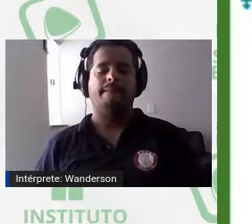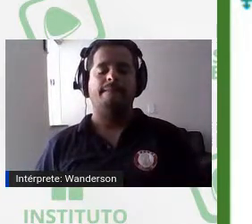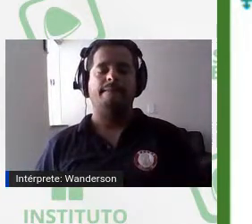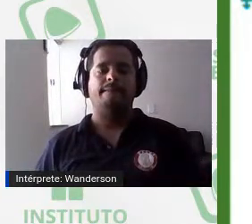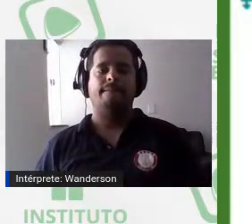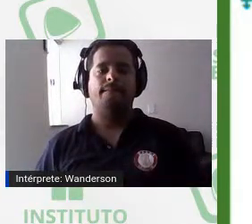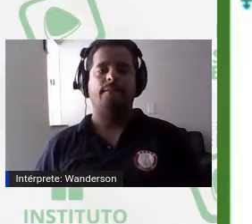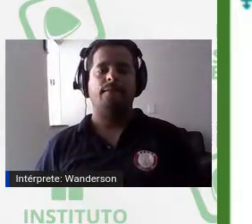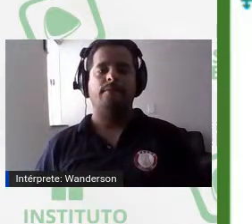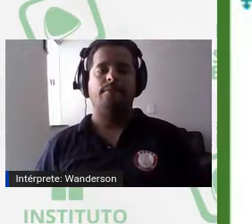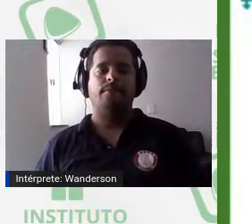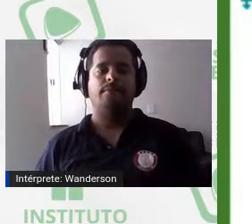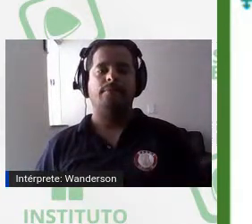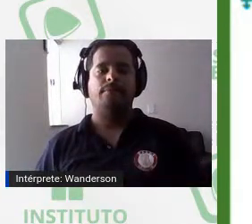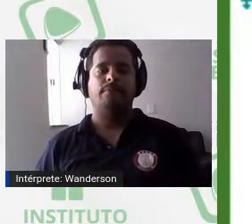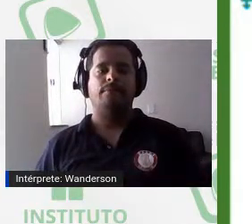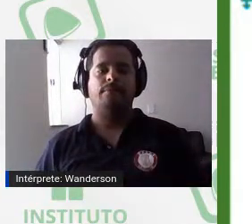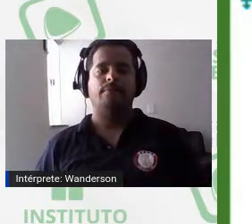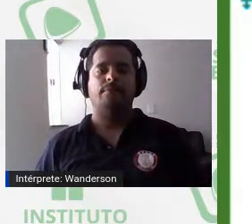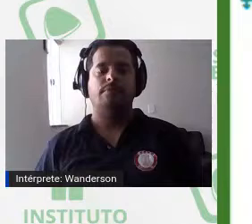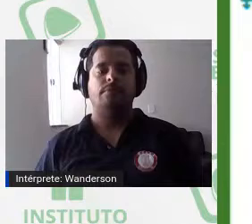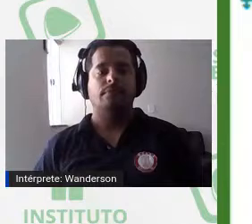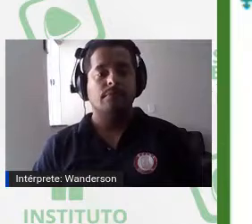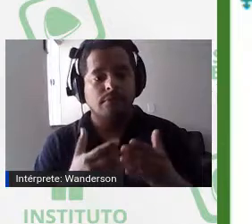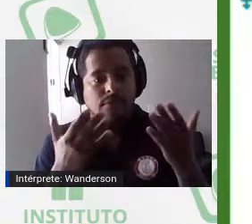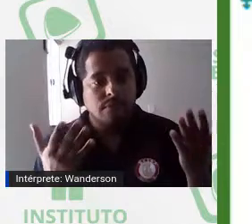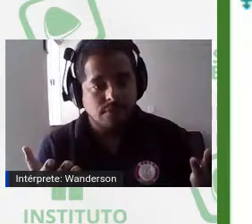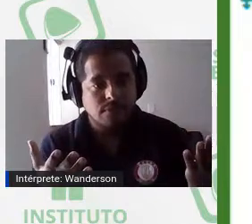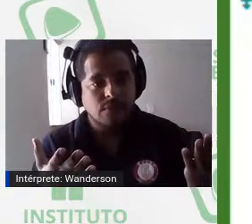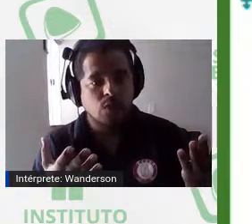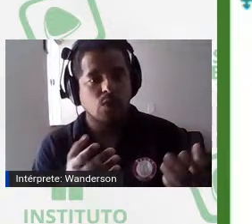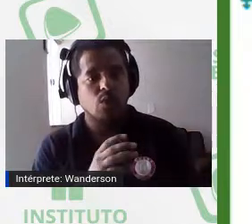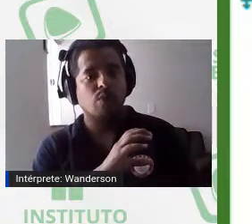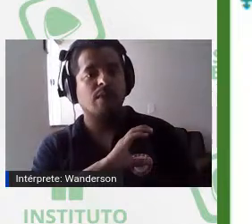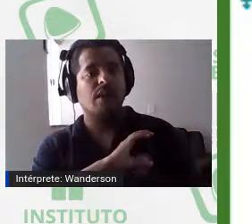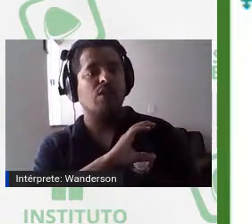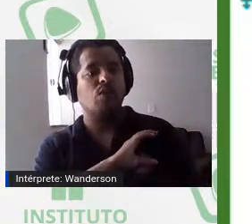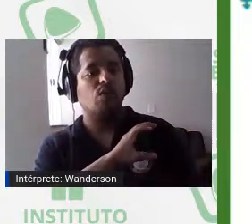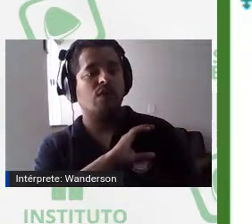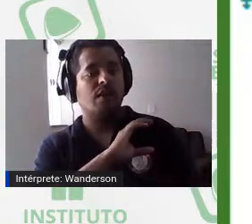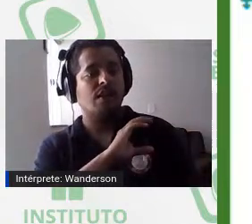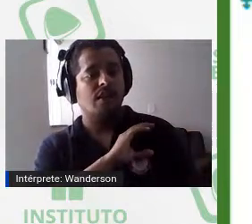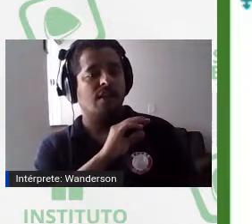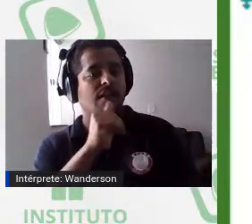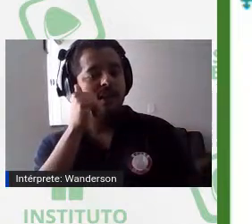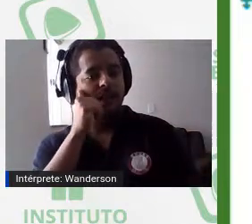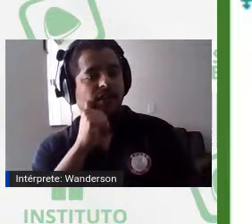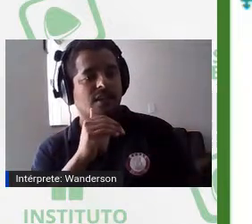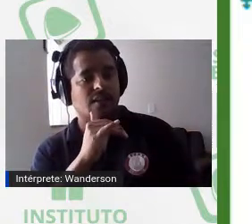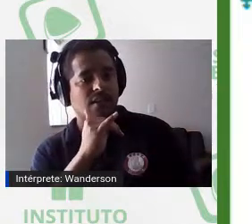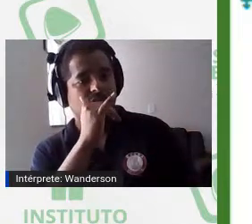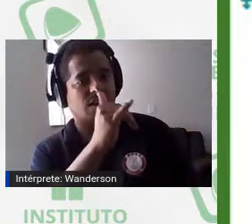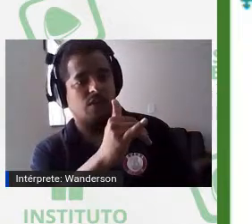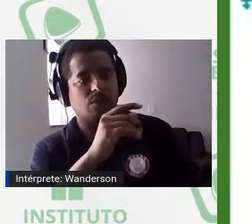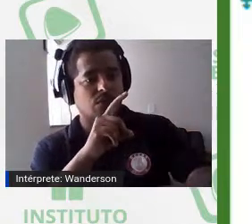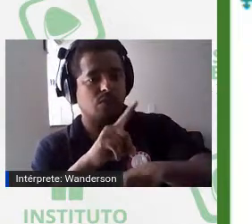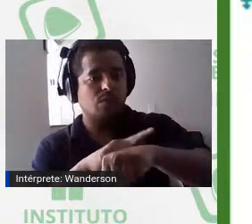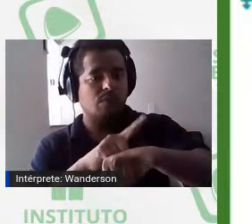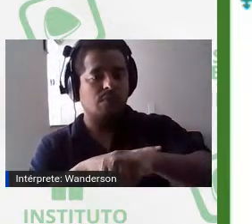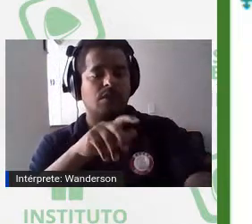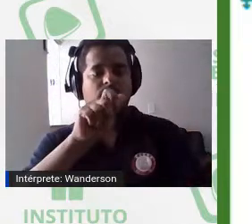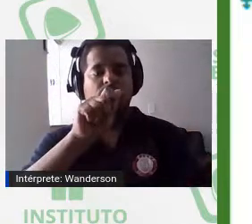Bem, como a colega havia dito, né, como momentos assíncronos,